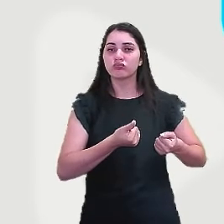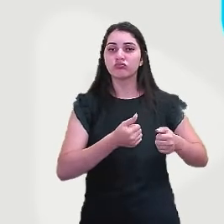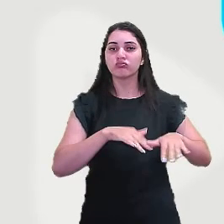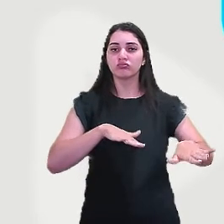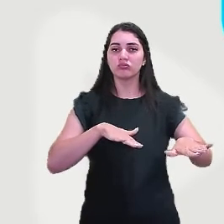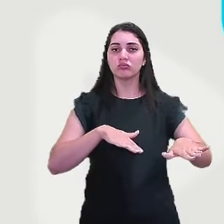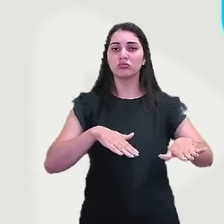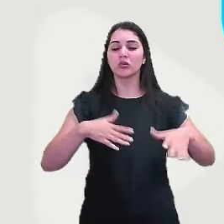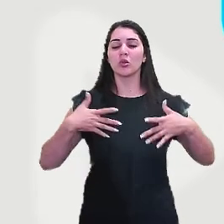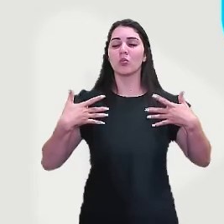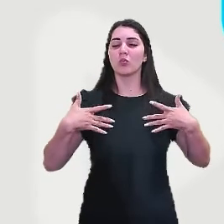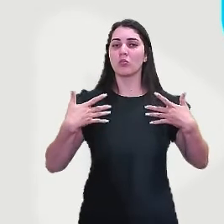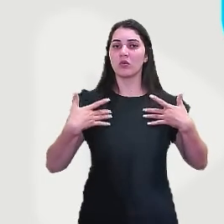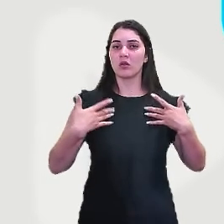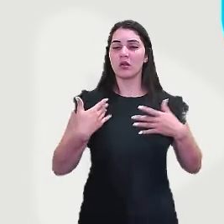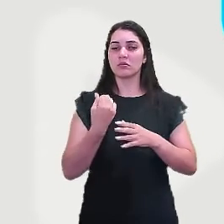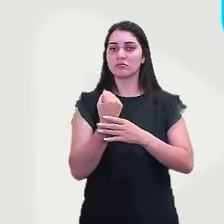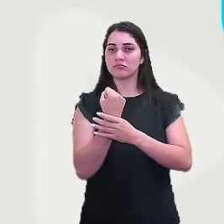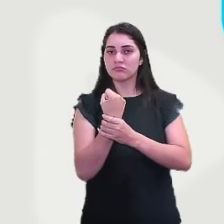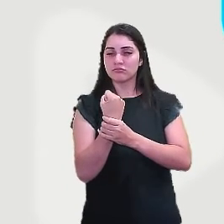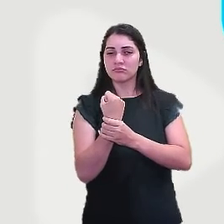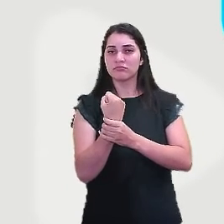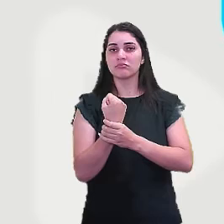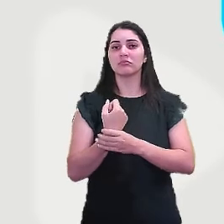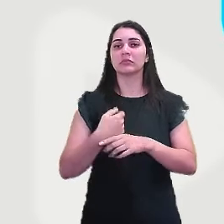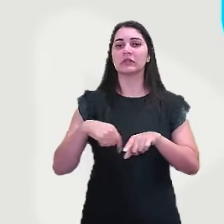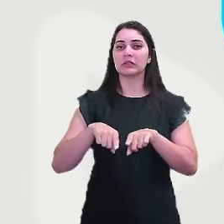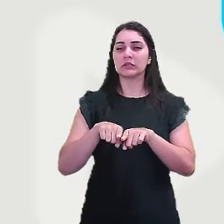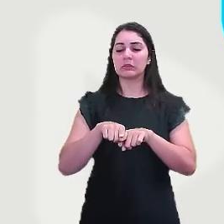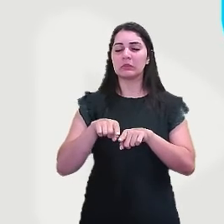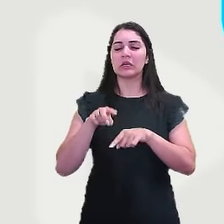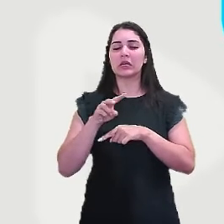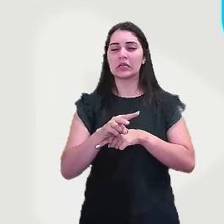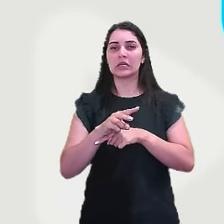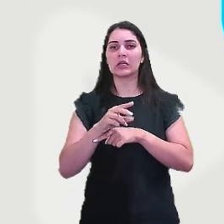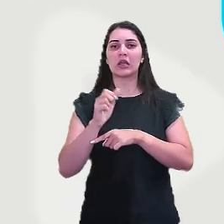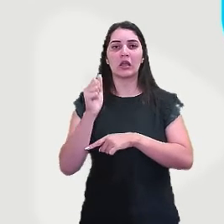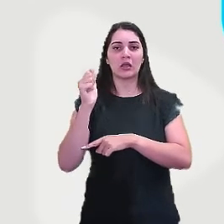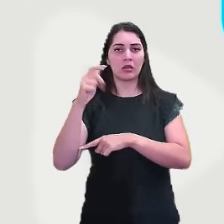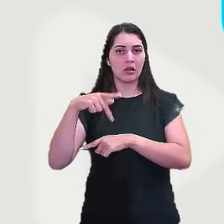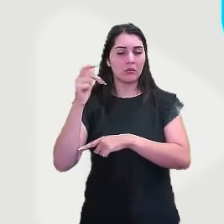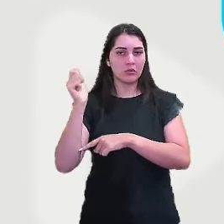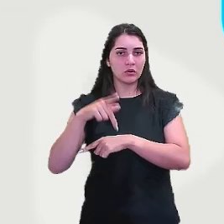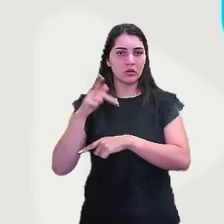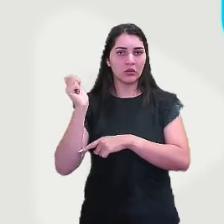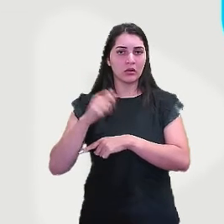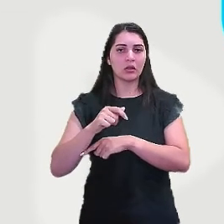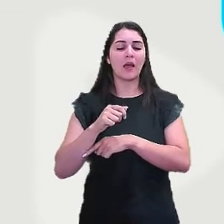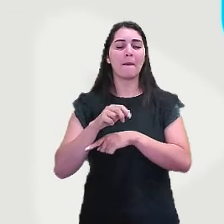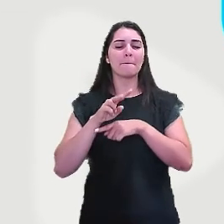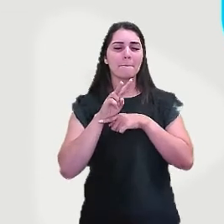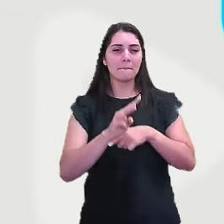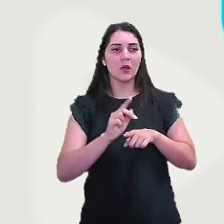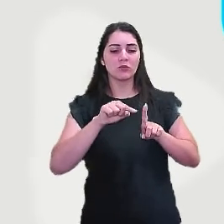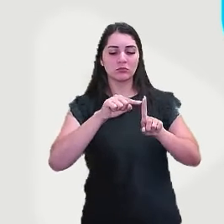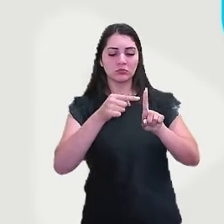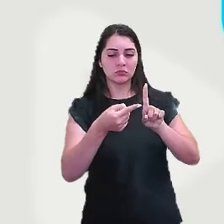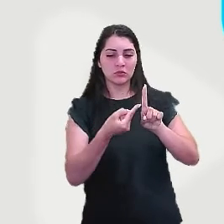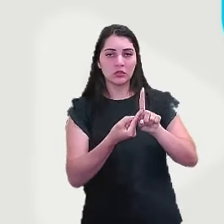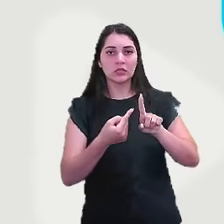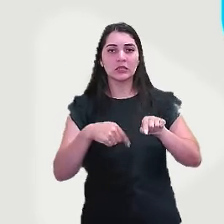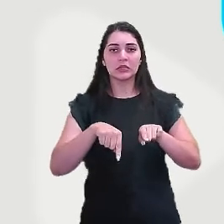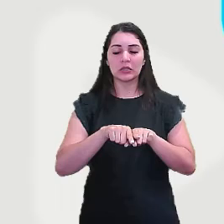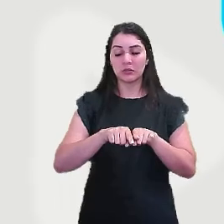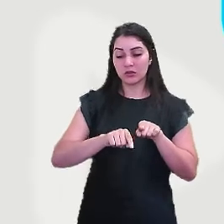o lazer, a segurança, a previdência social, a proteção à maternidade e à